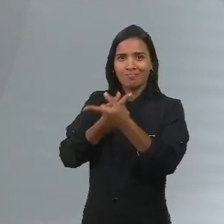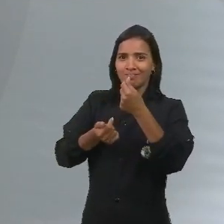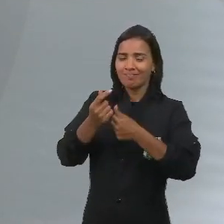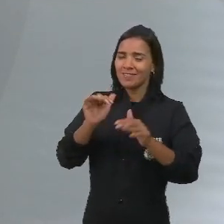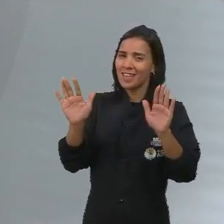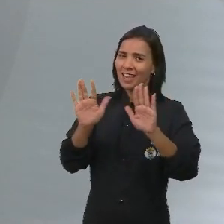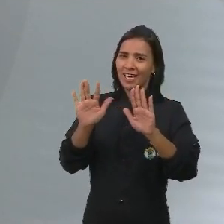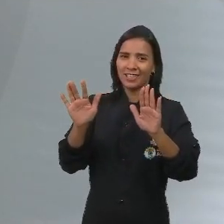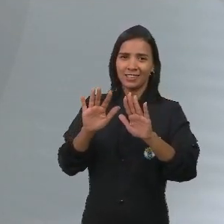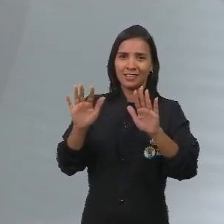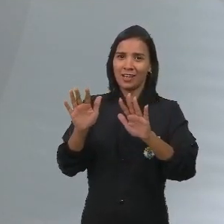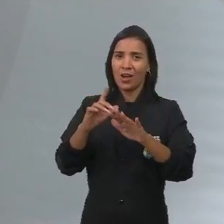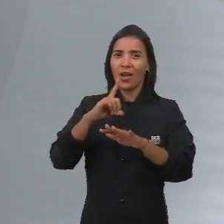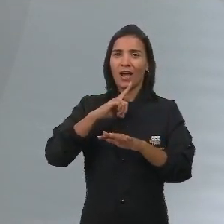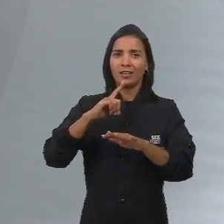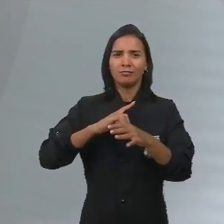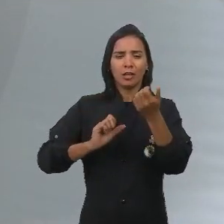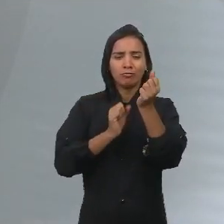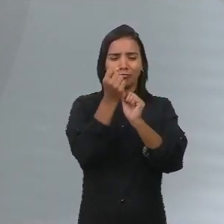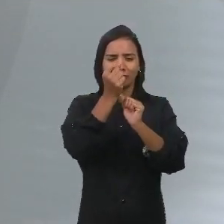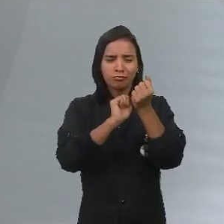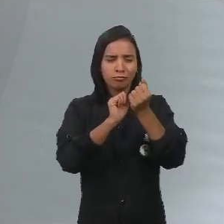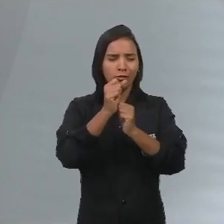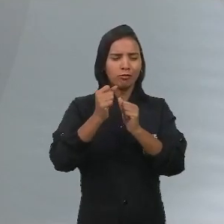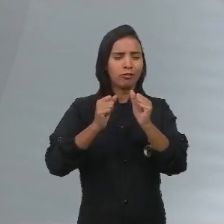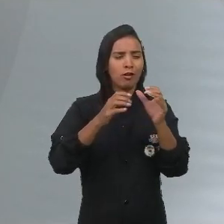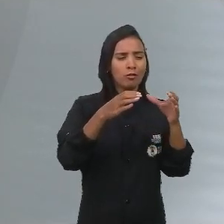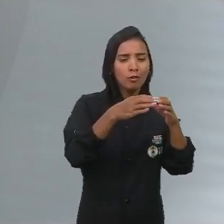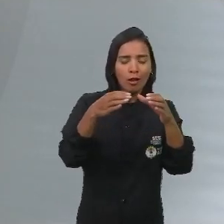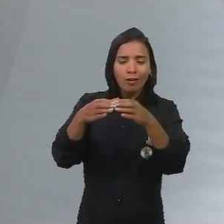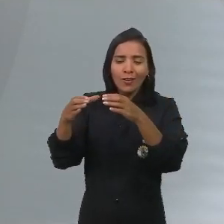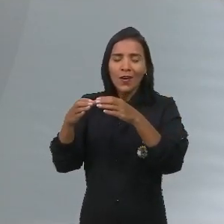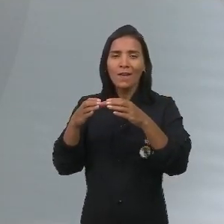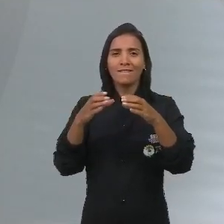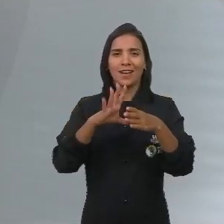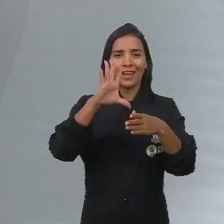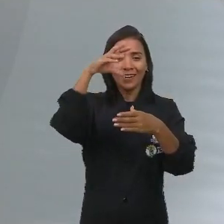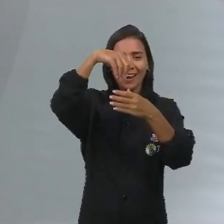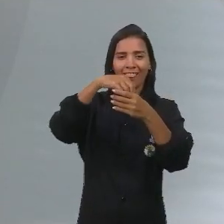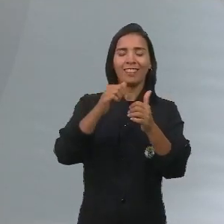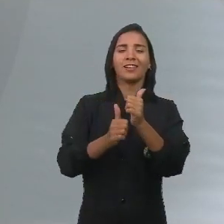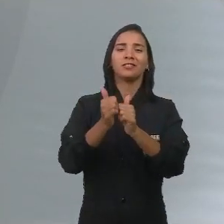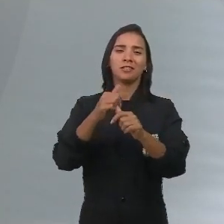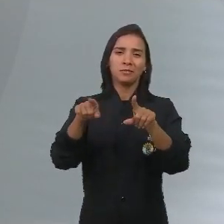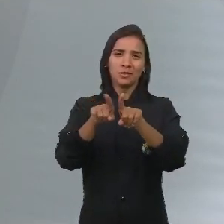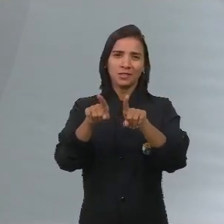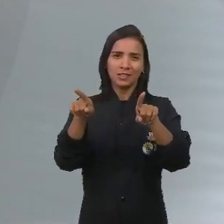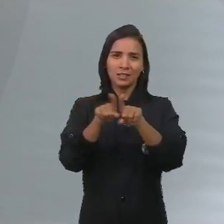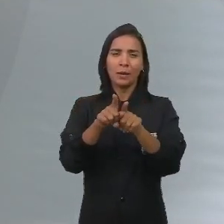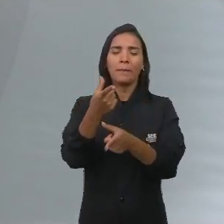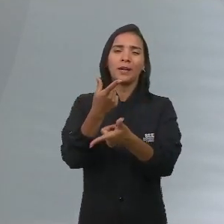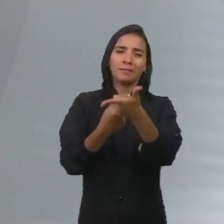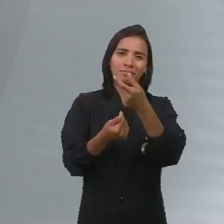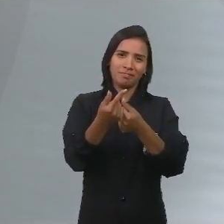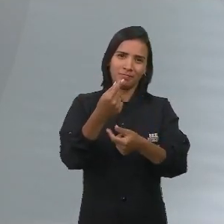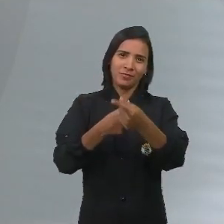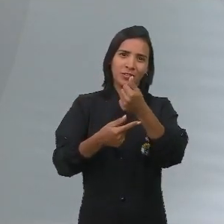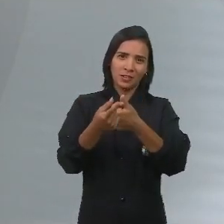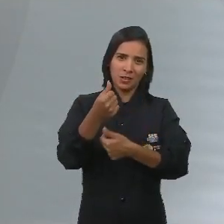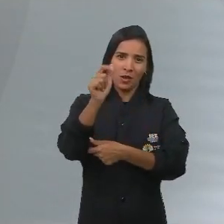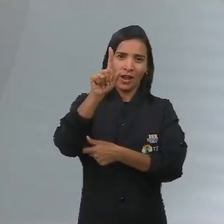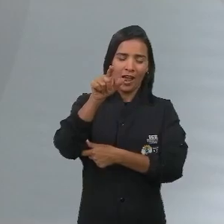papel da mídia que faz parte dessa construção do esporte performático lucrativo